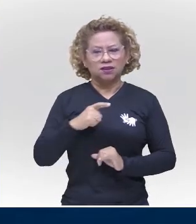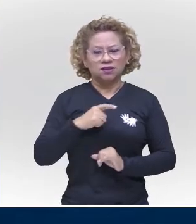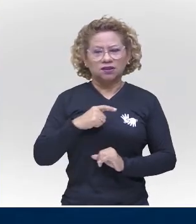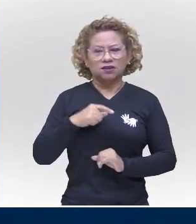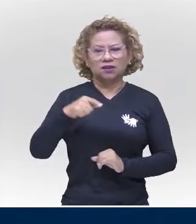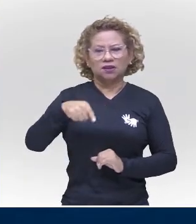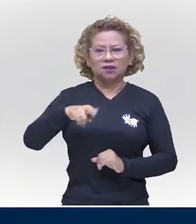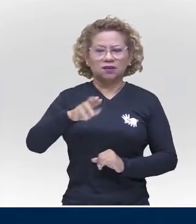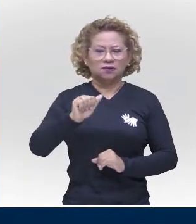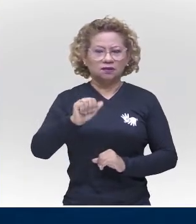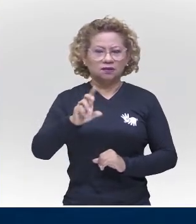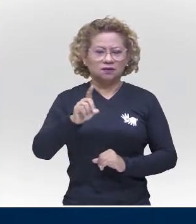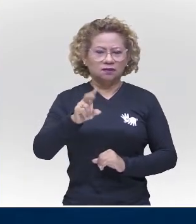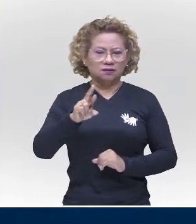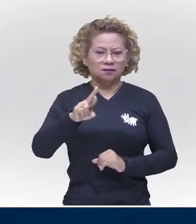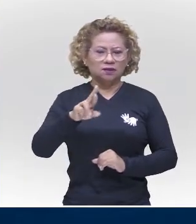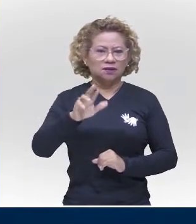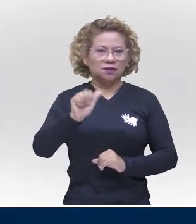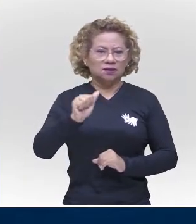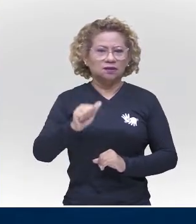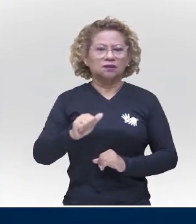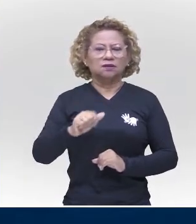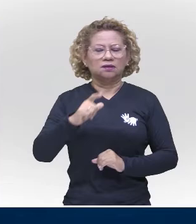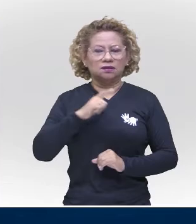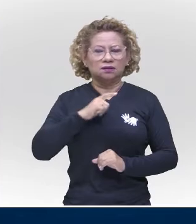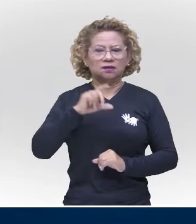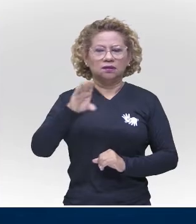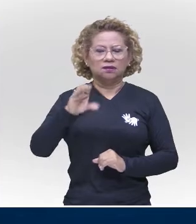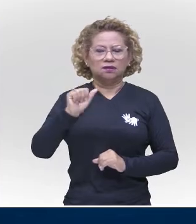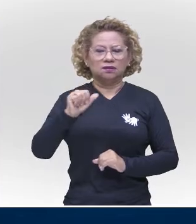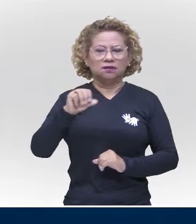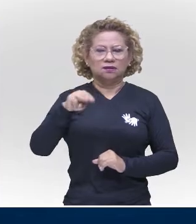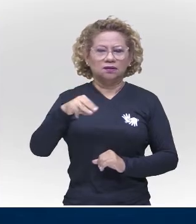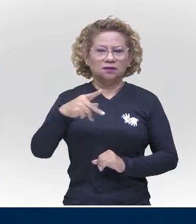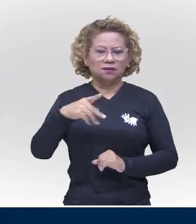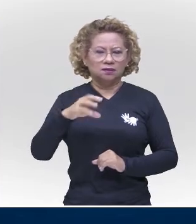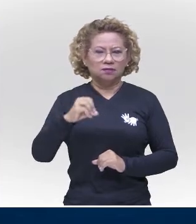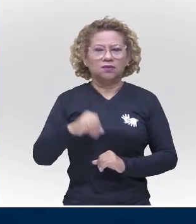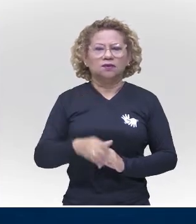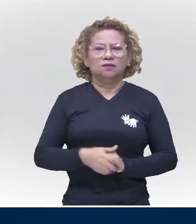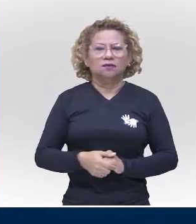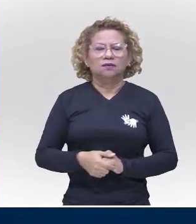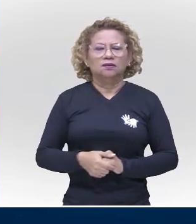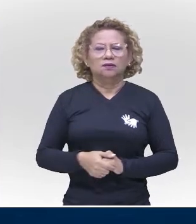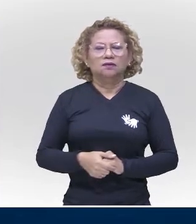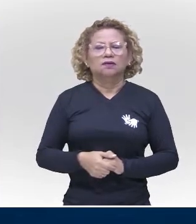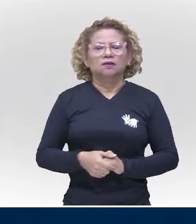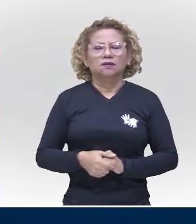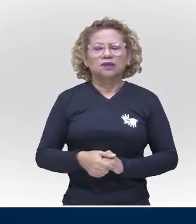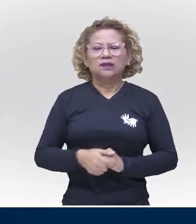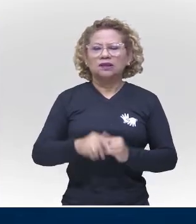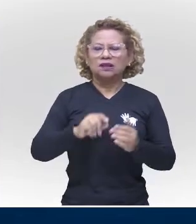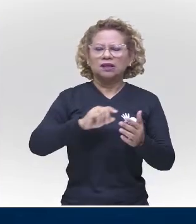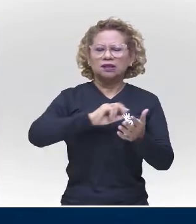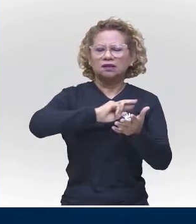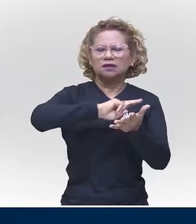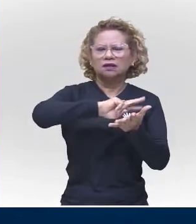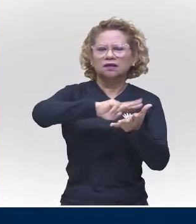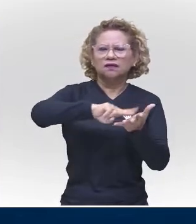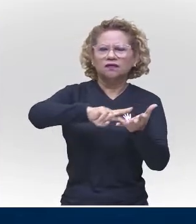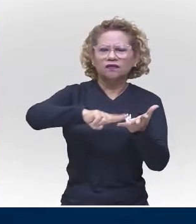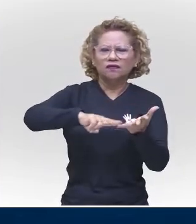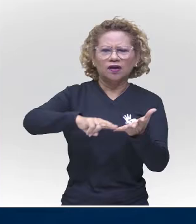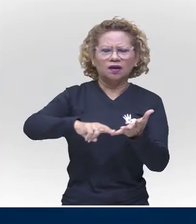Normalmente a gente acha que é só o futebol, né? Mas nós temos outros, como o rugby, o futebol